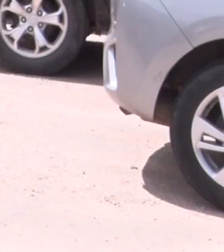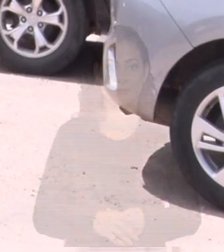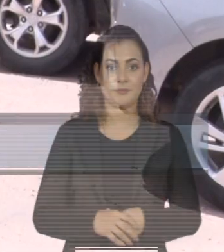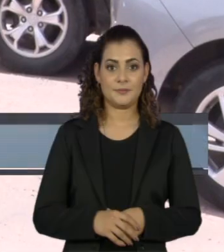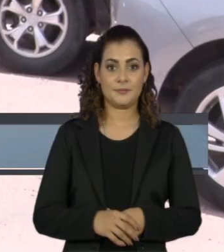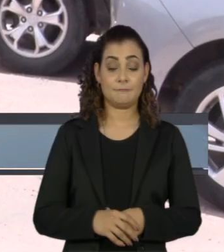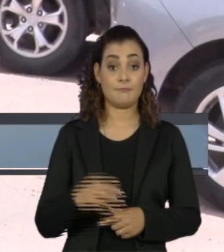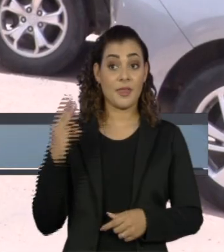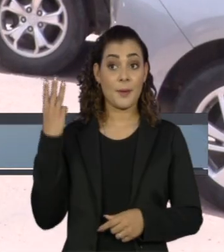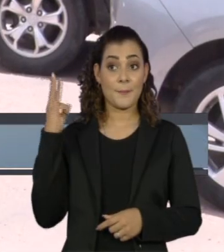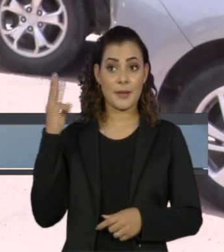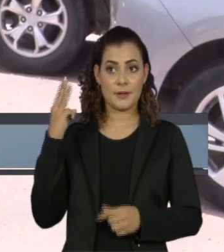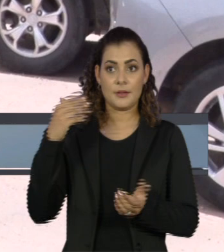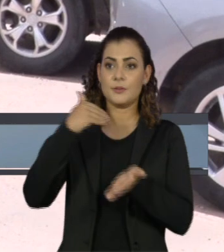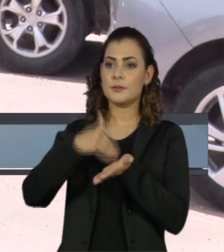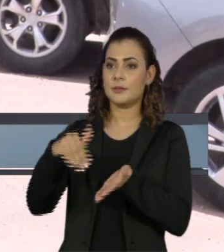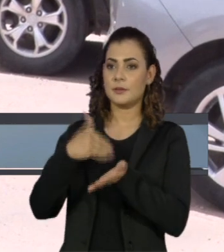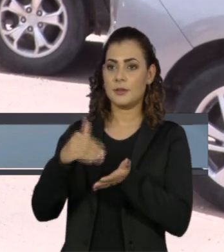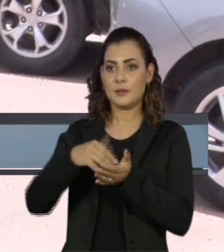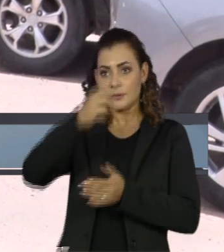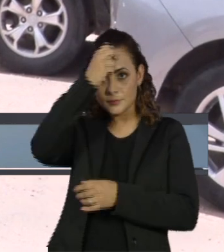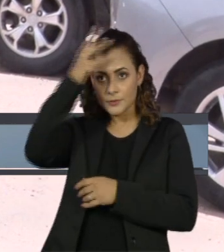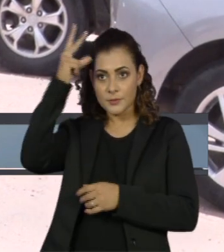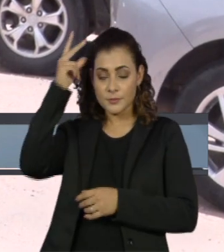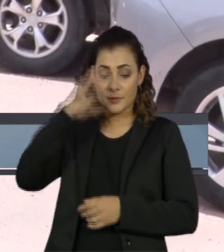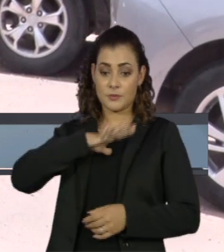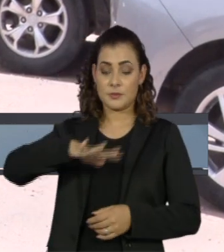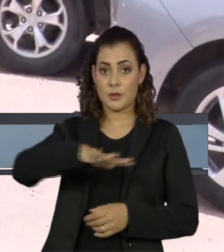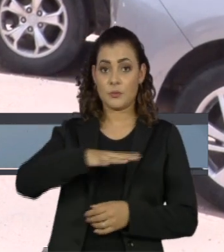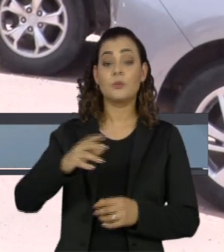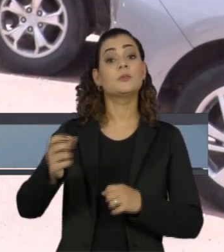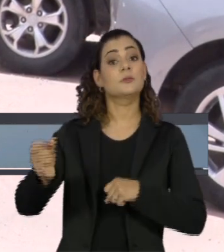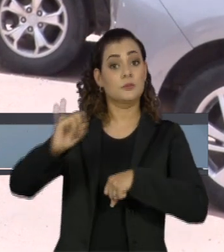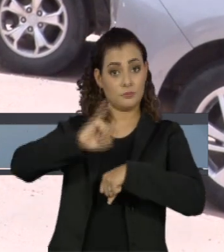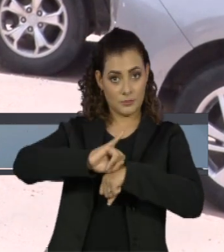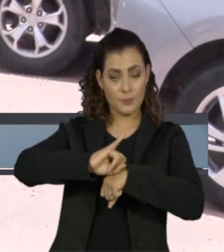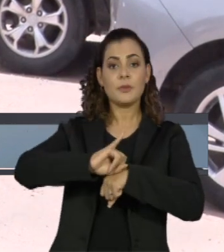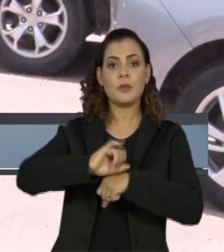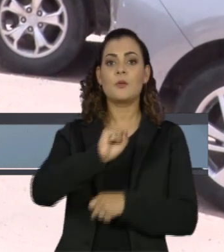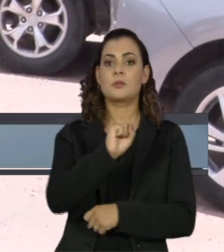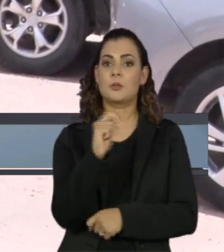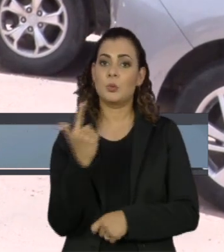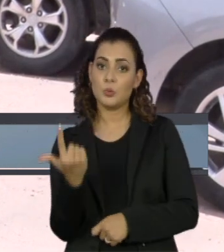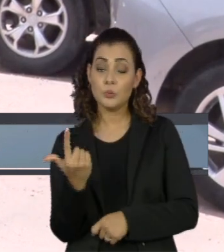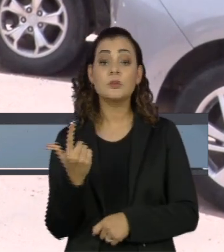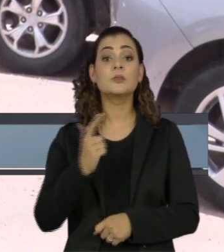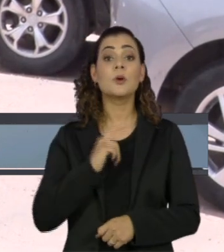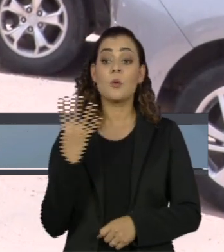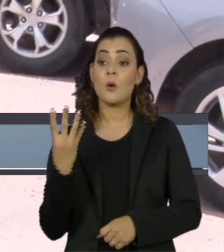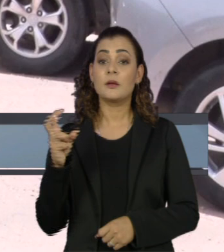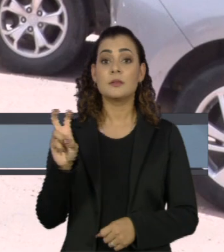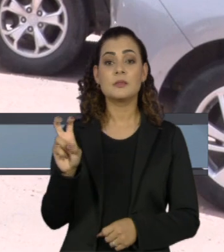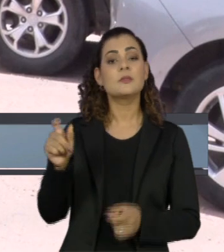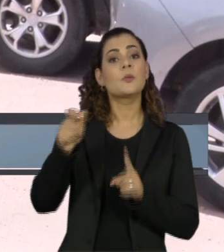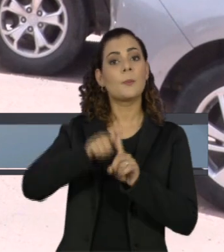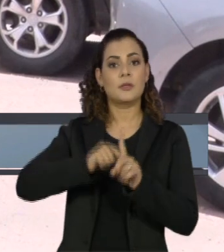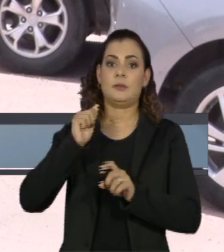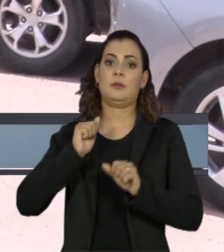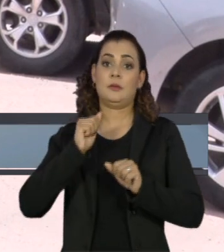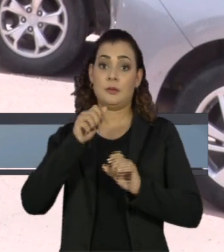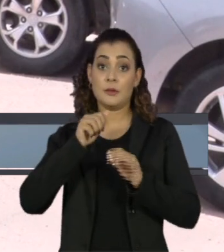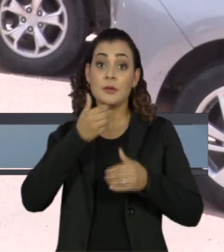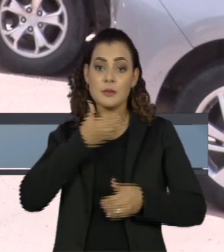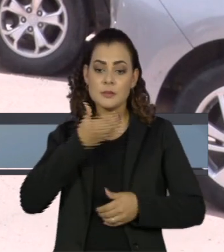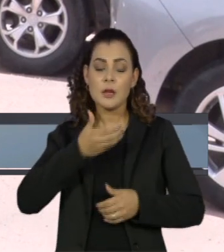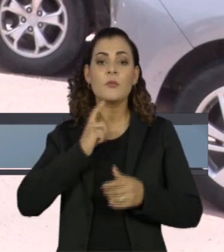no Maranhão a Secretaria Municipal de Saúde da capital São Luís vai montar nesses dias quatro e cinco de Dezembro um posto volante